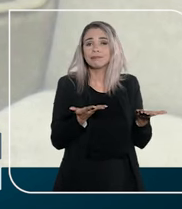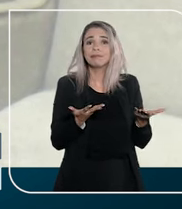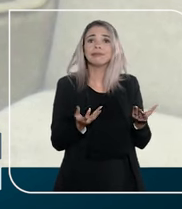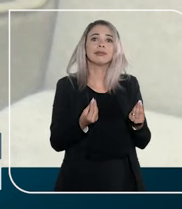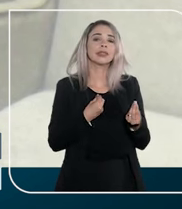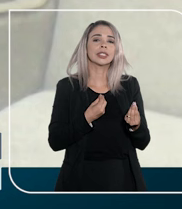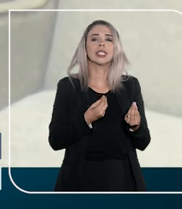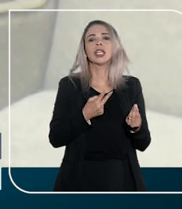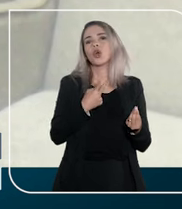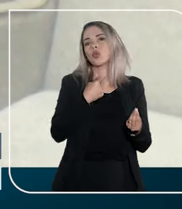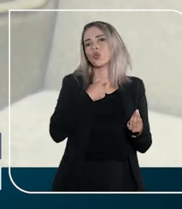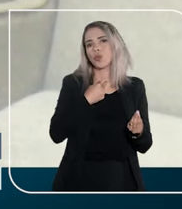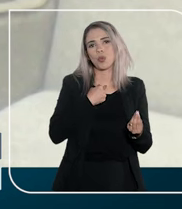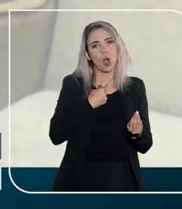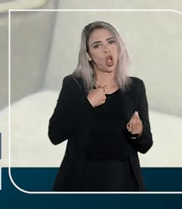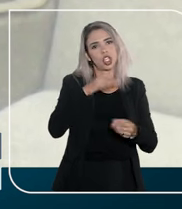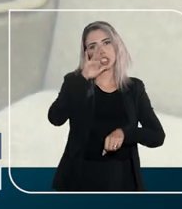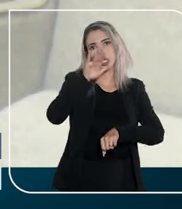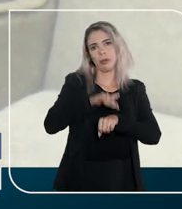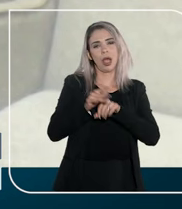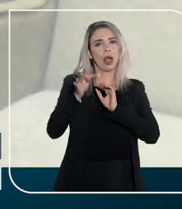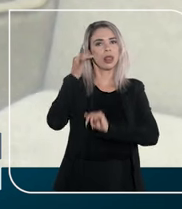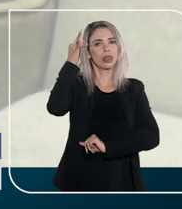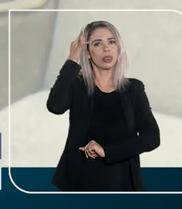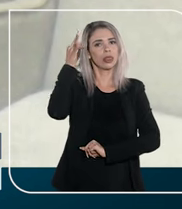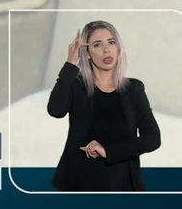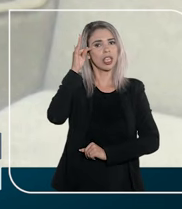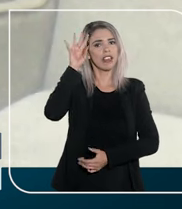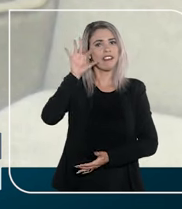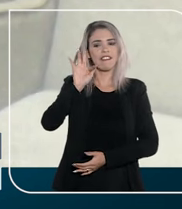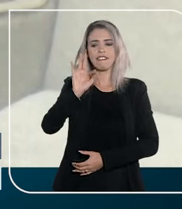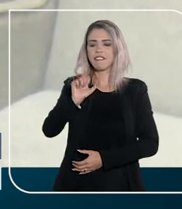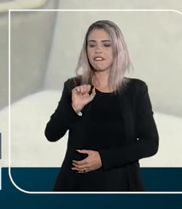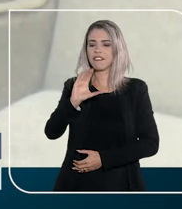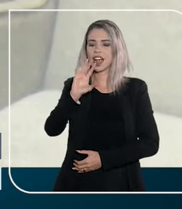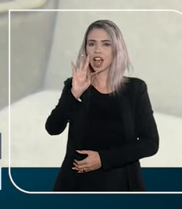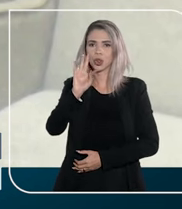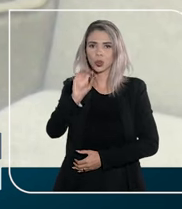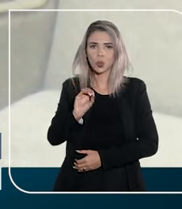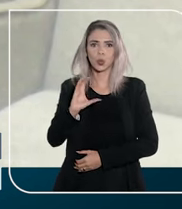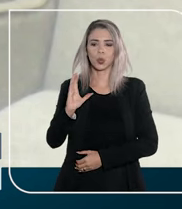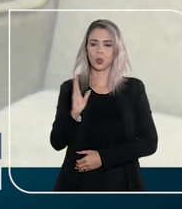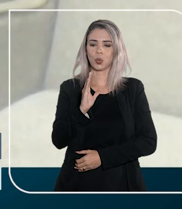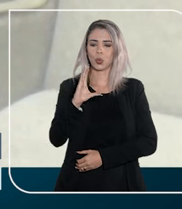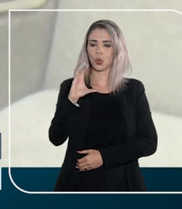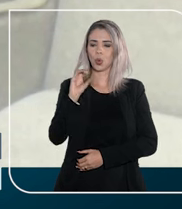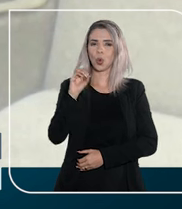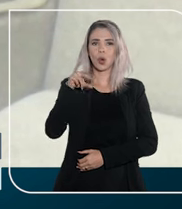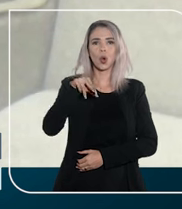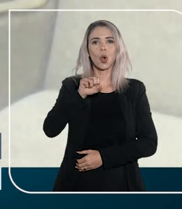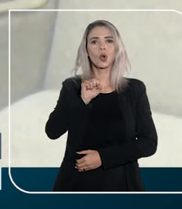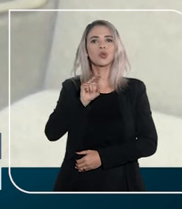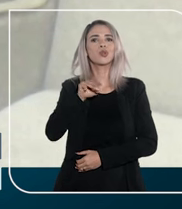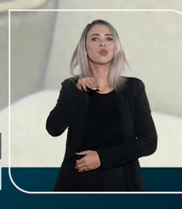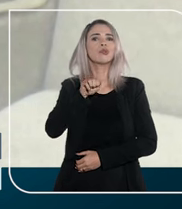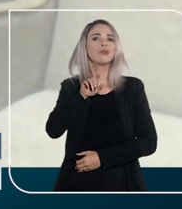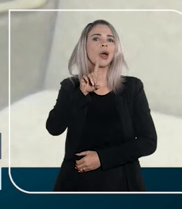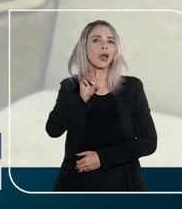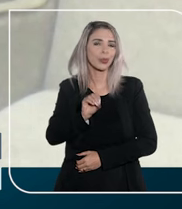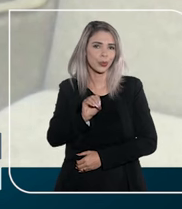seja invocada como regra a teoria do fato consumado. Então, esse servidor estará, sim, correndo o risco